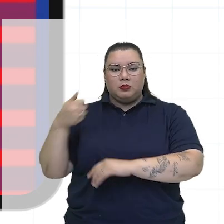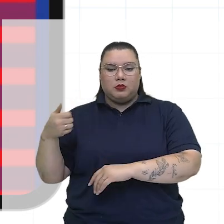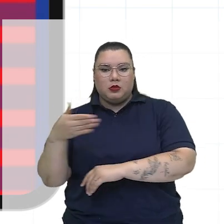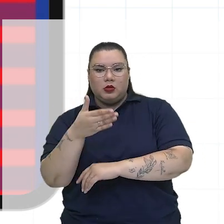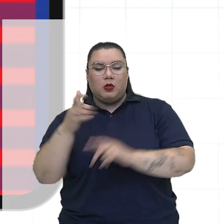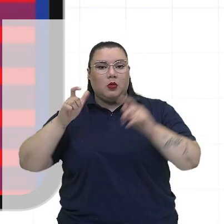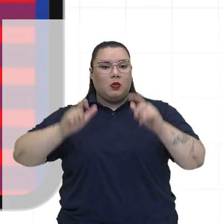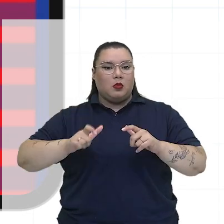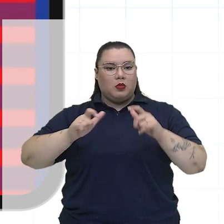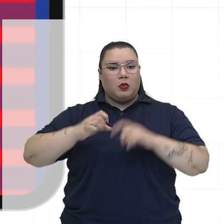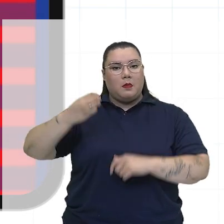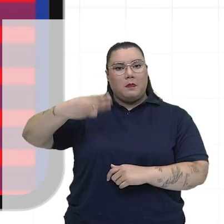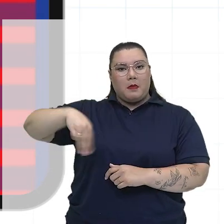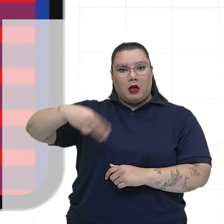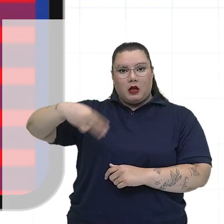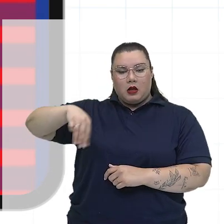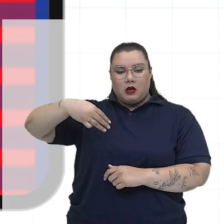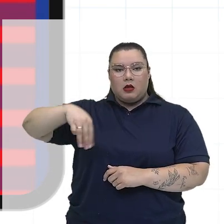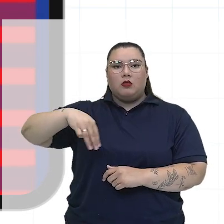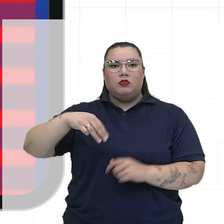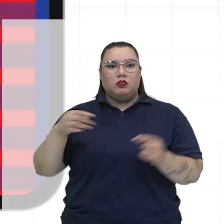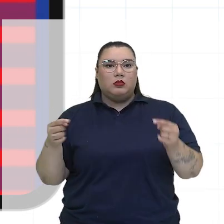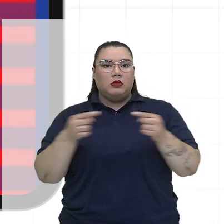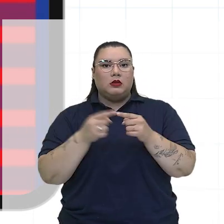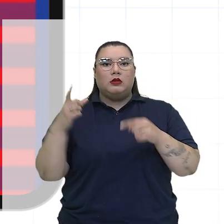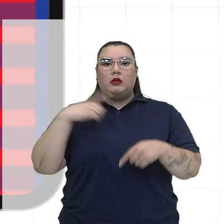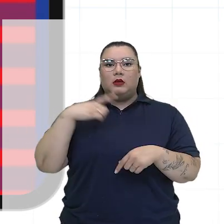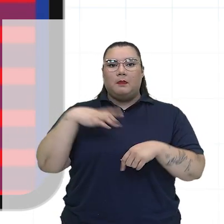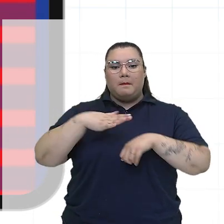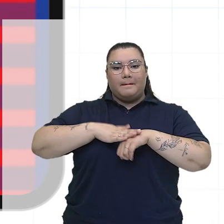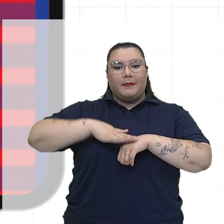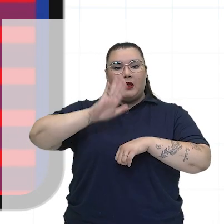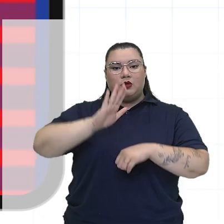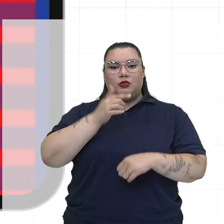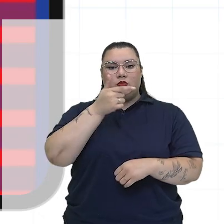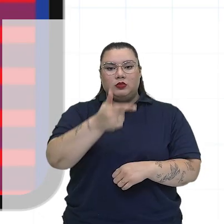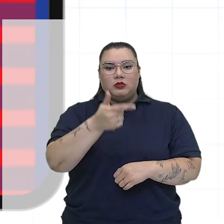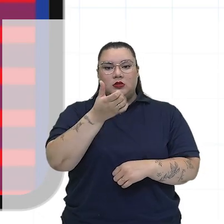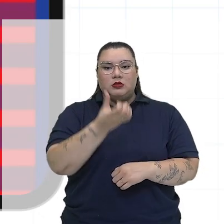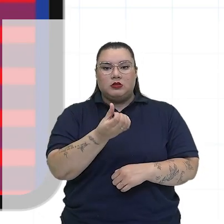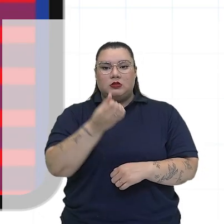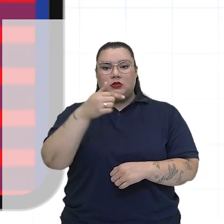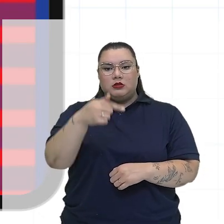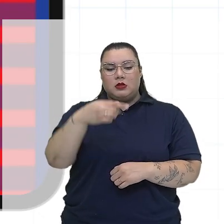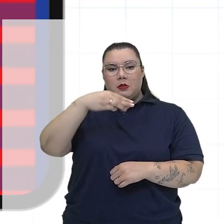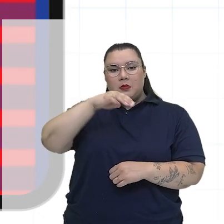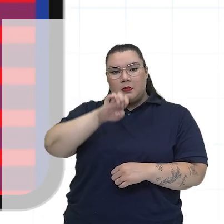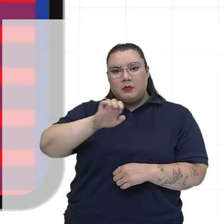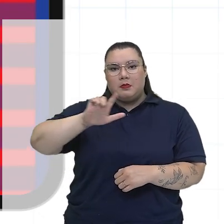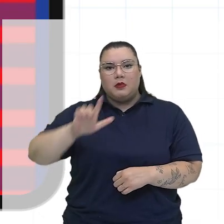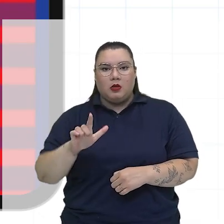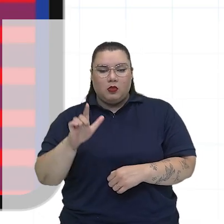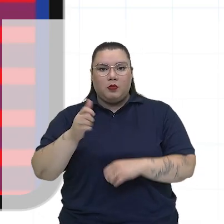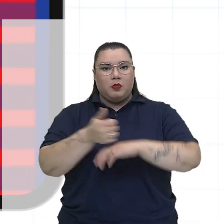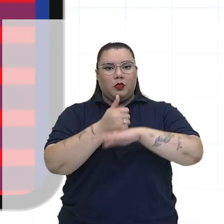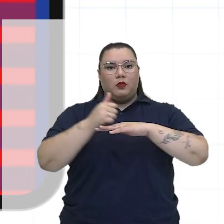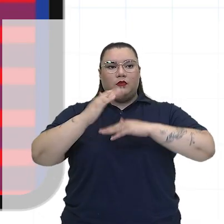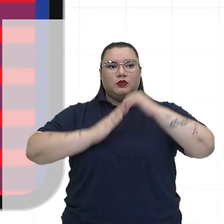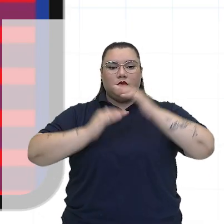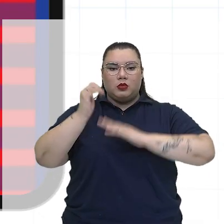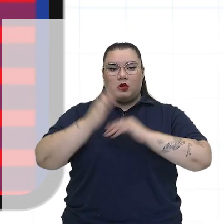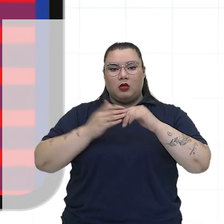é o estado do Maranhão, e aí ele possui mais de 267 mil